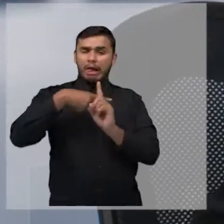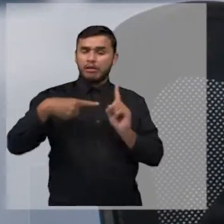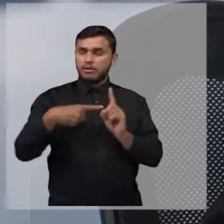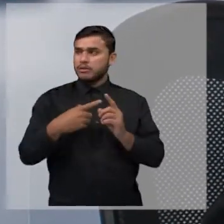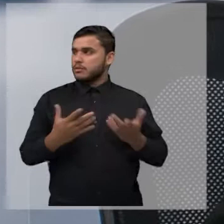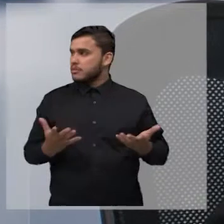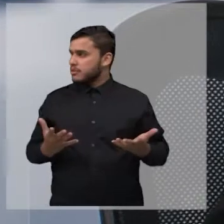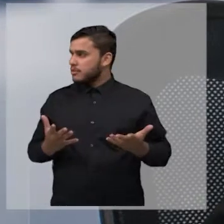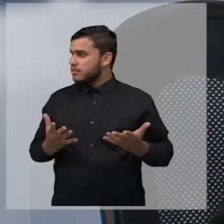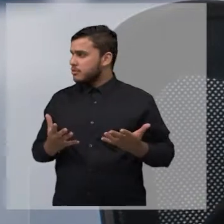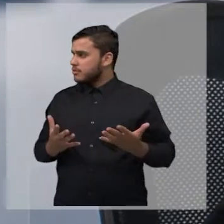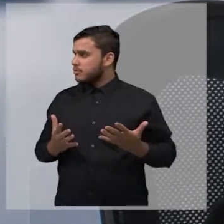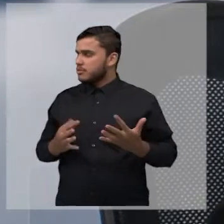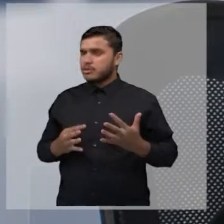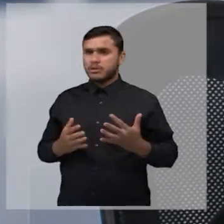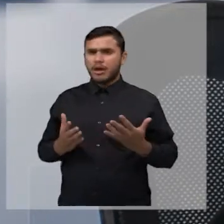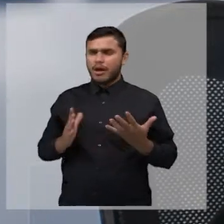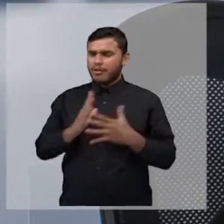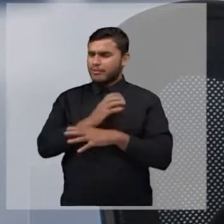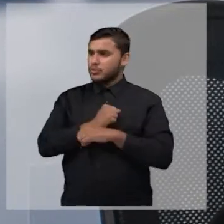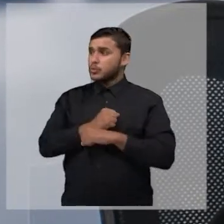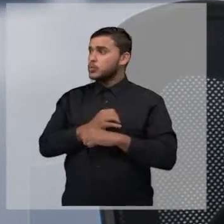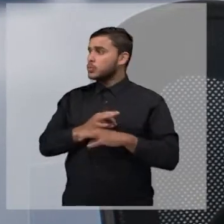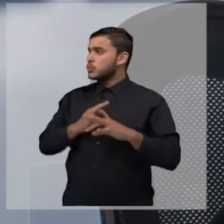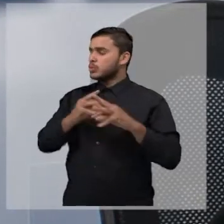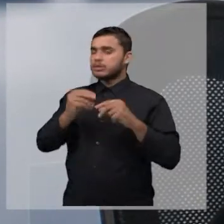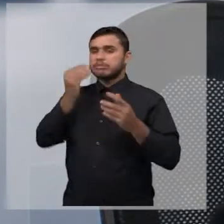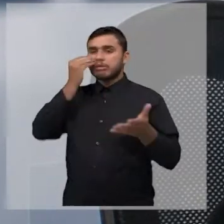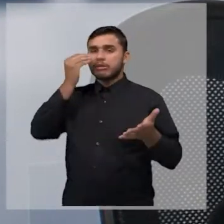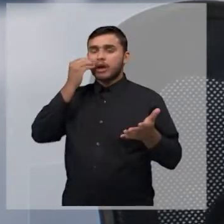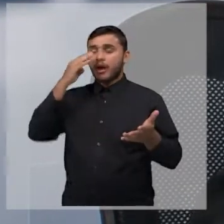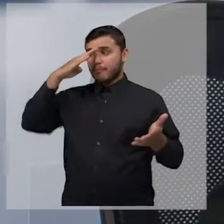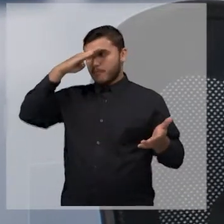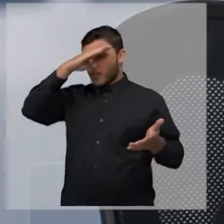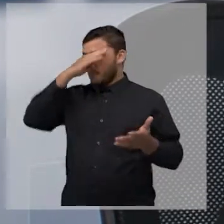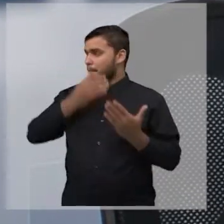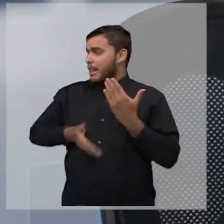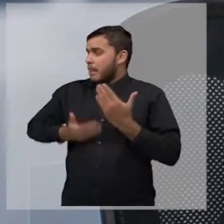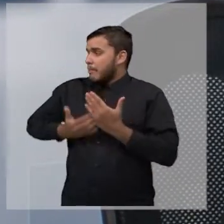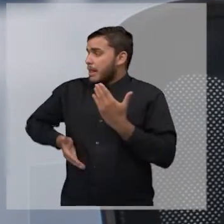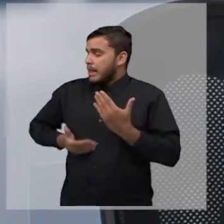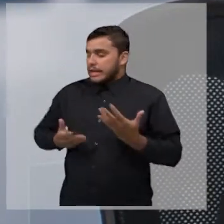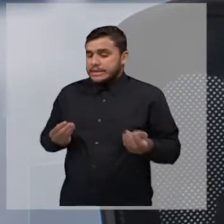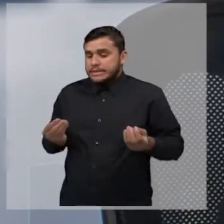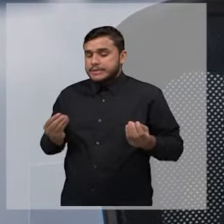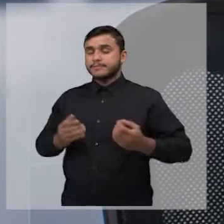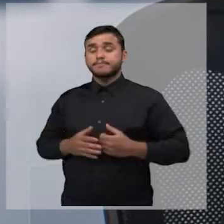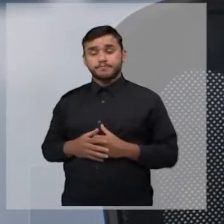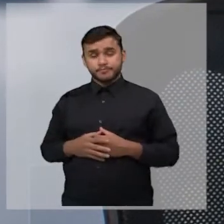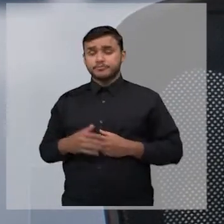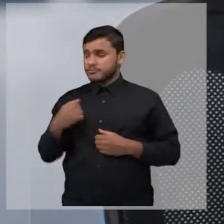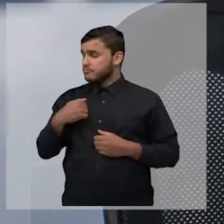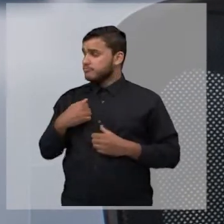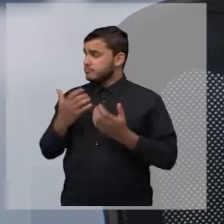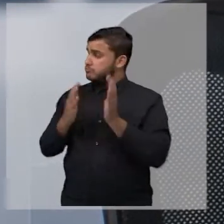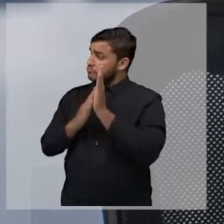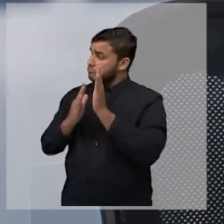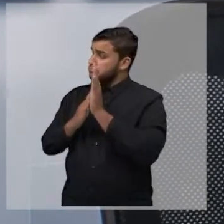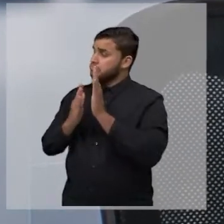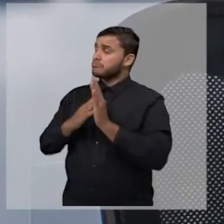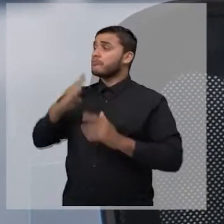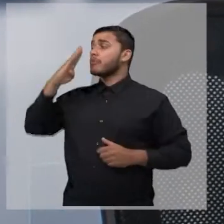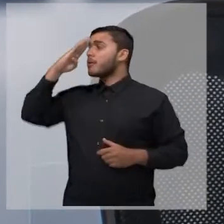tentar tirar um pouco mais do governo federal. Porque aí, agora eu vou fazer um elogio ao